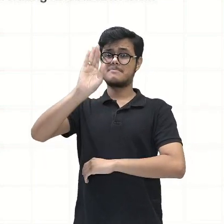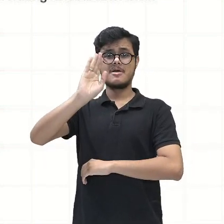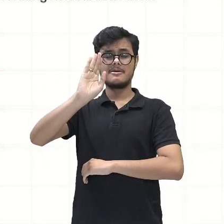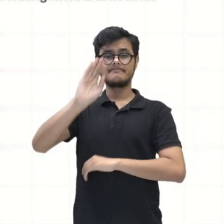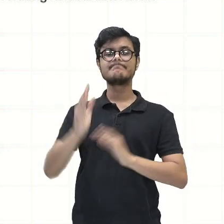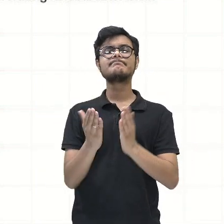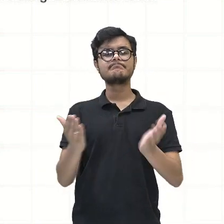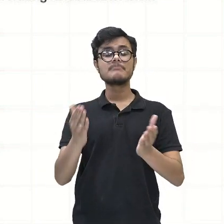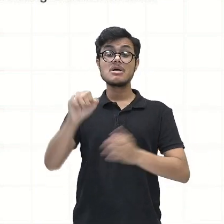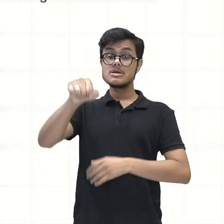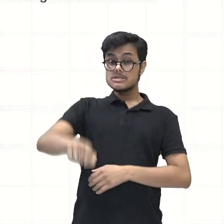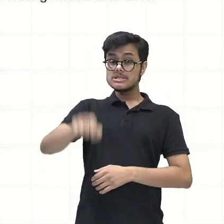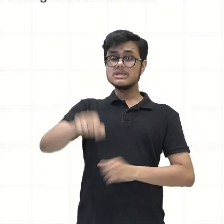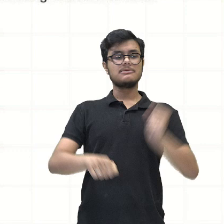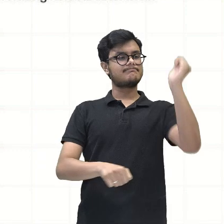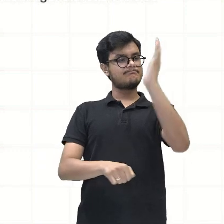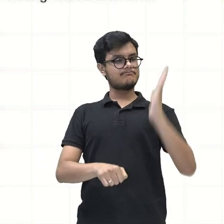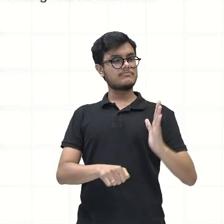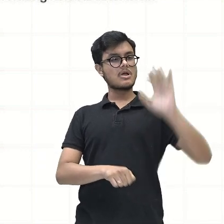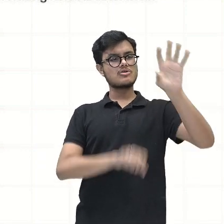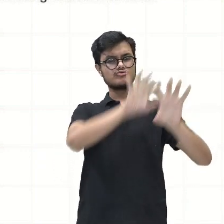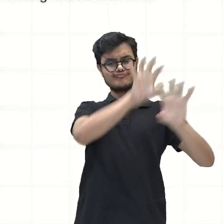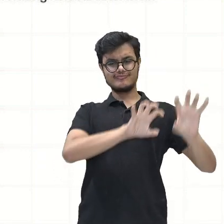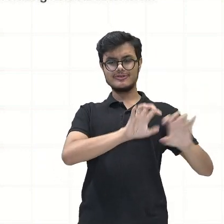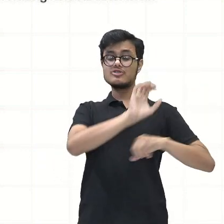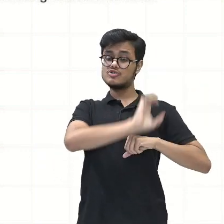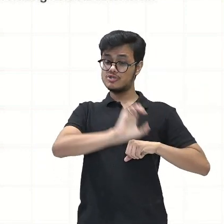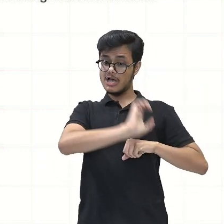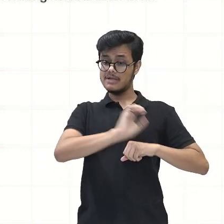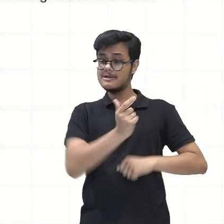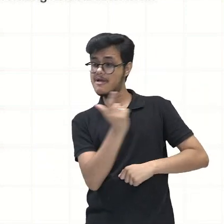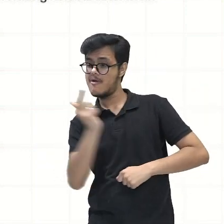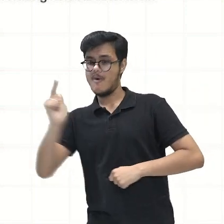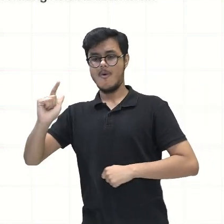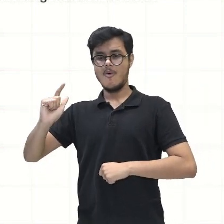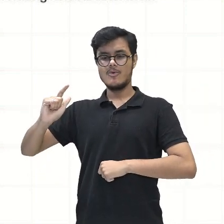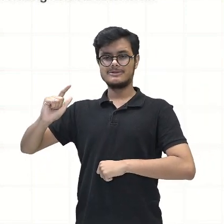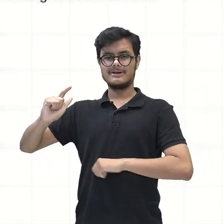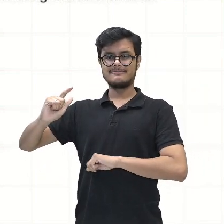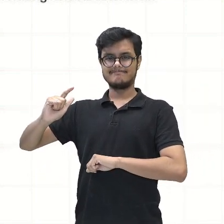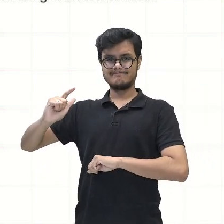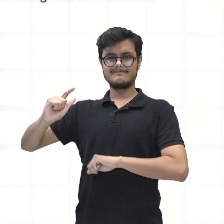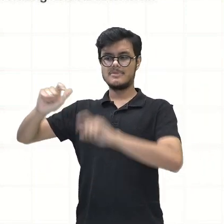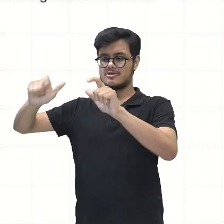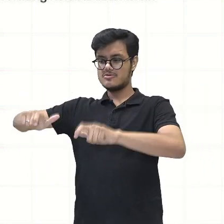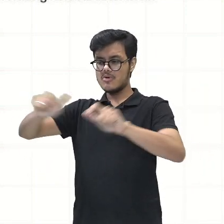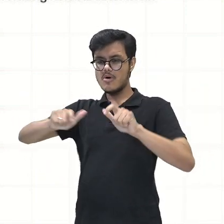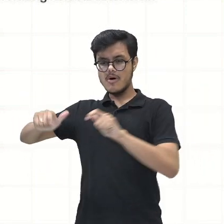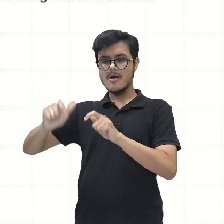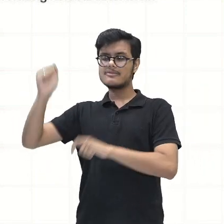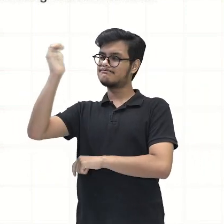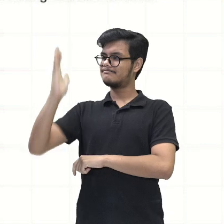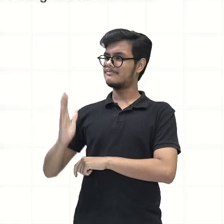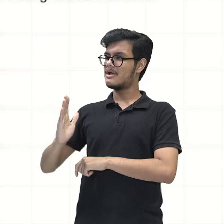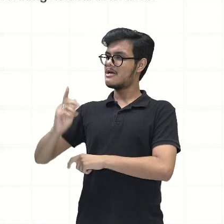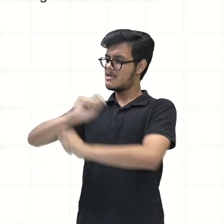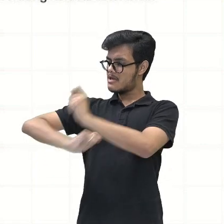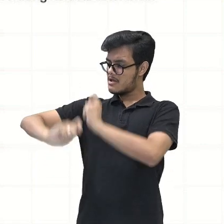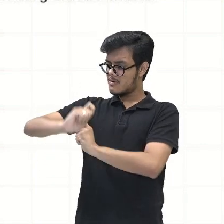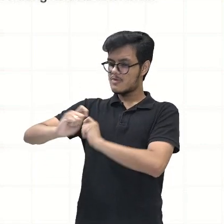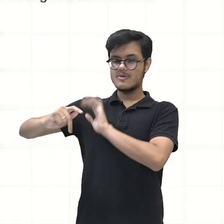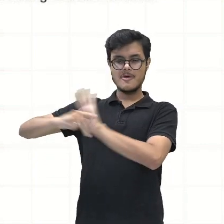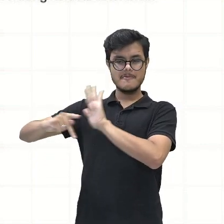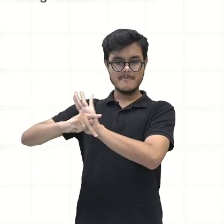divisão aí oficial do IBGE, existe essa proposta de regionalização, né? De divisão ali